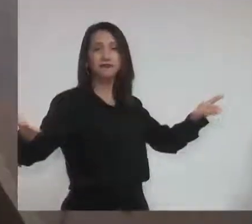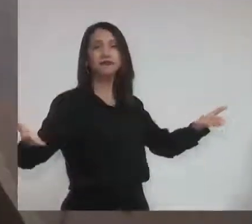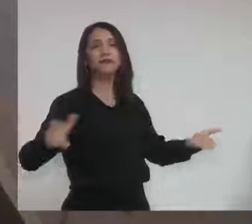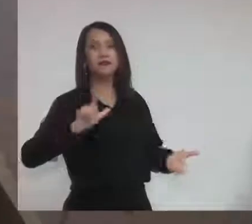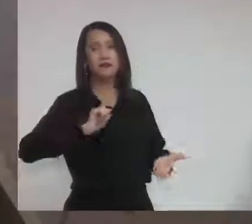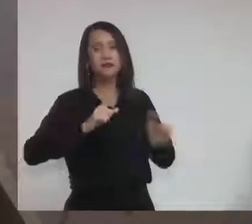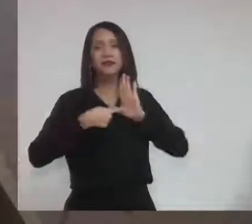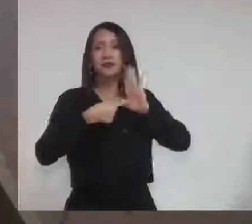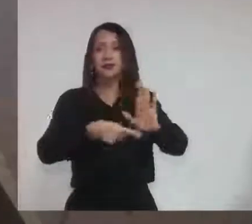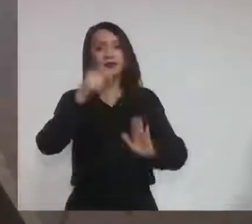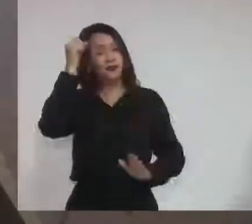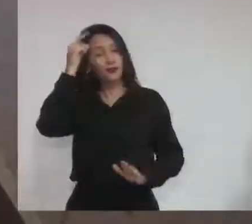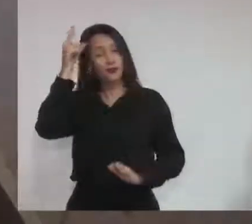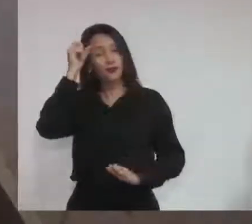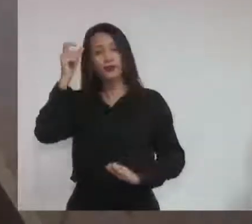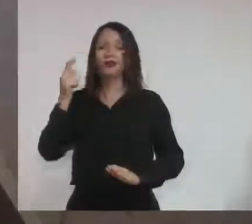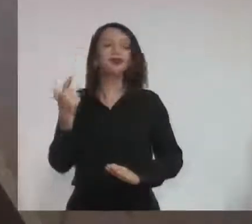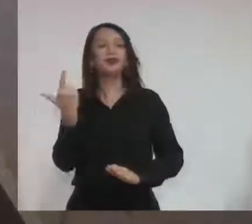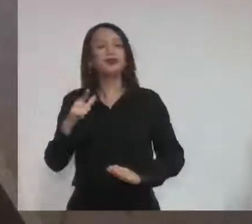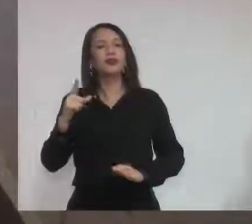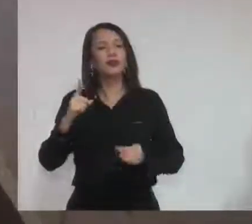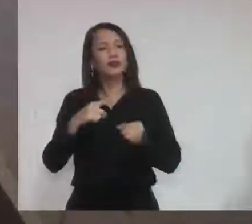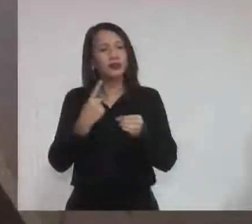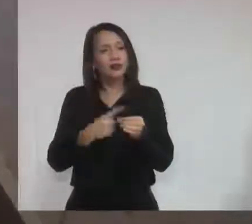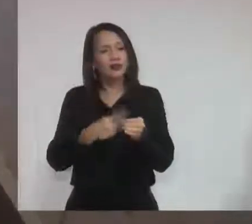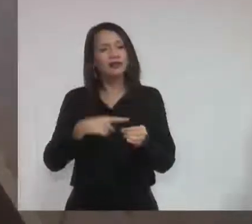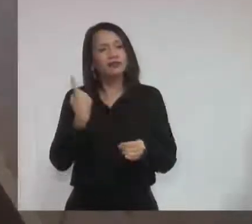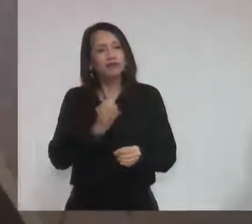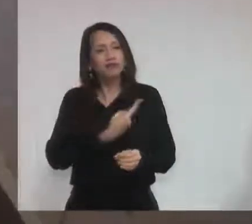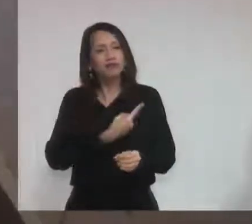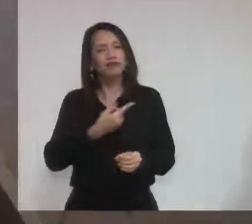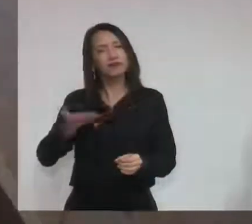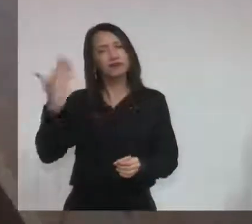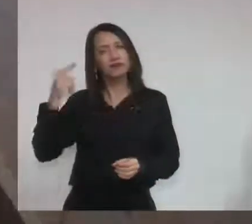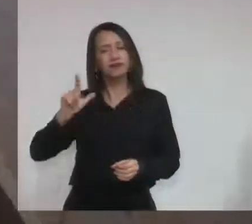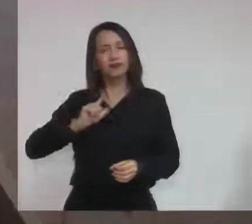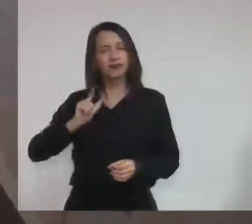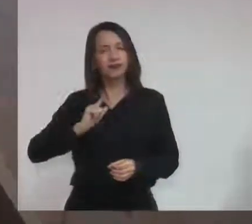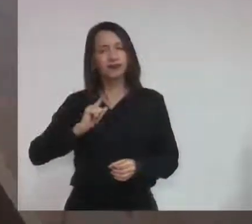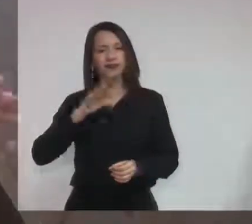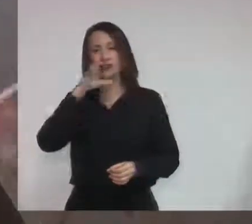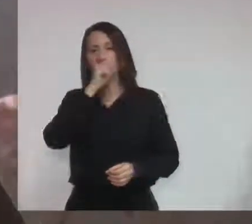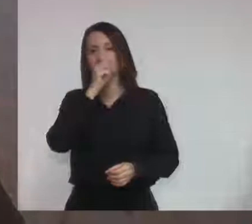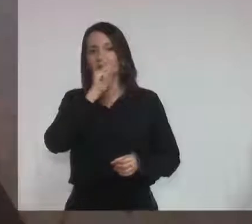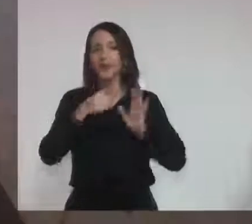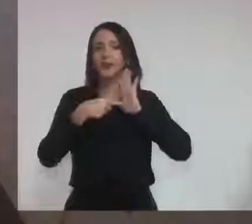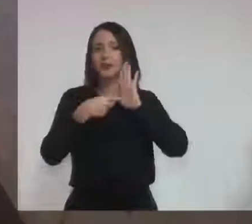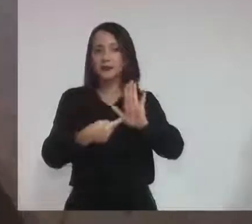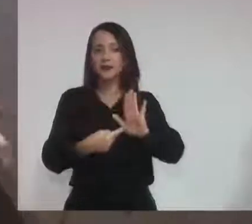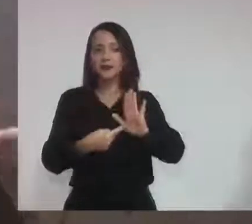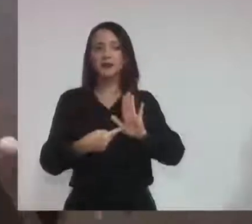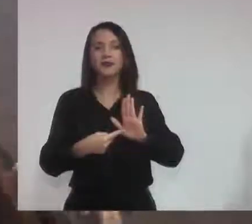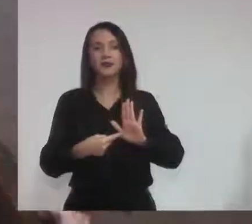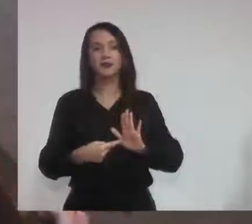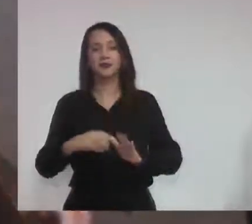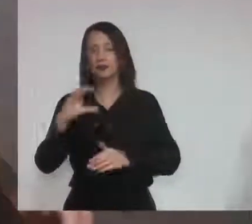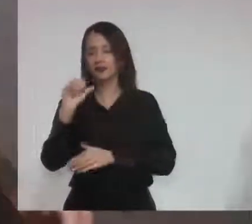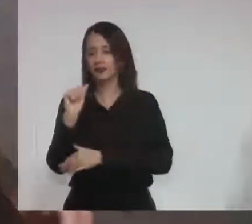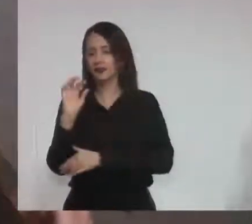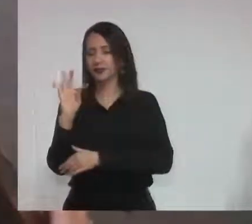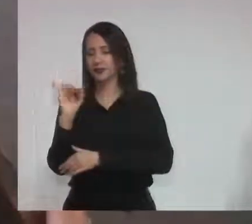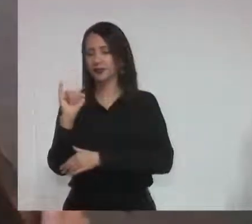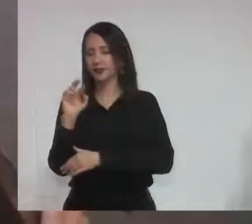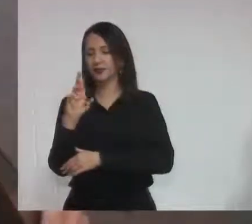algumas manifestações que não existem mais no nosso município, como a gente tivemos no sábado, a apresentação de catira, de um grupo da região,